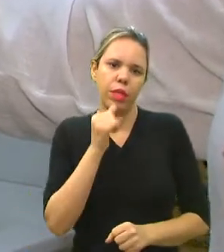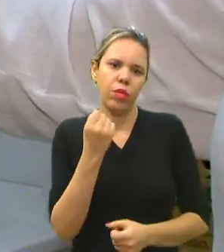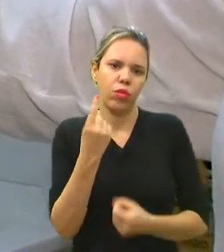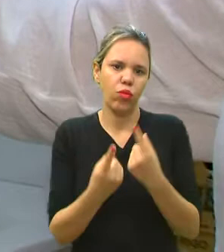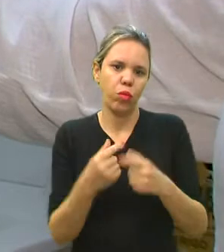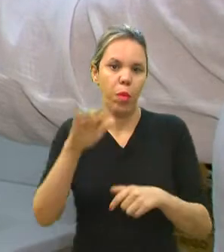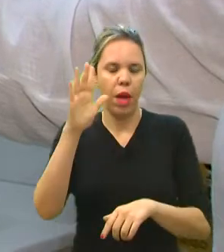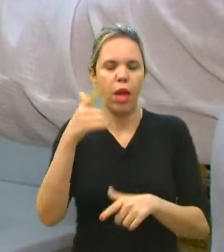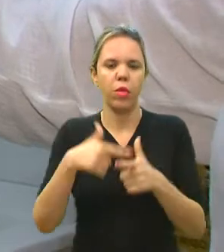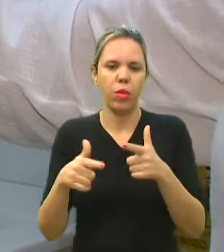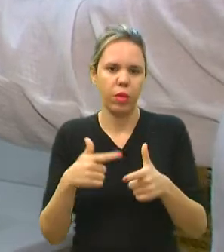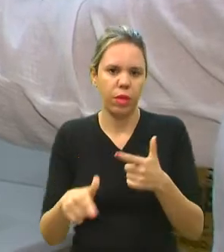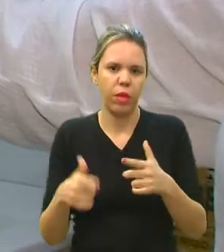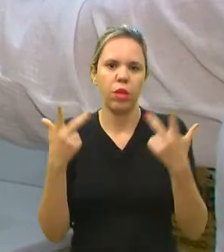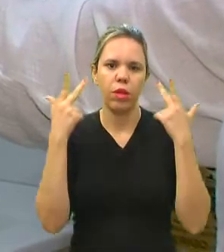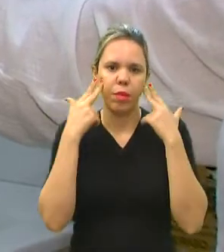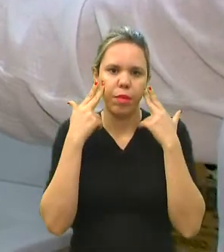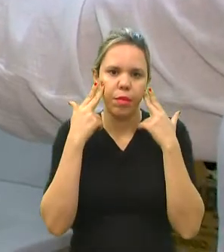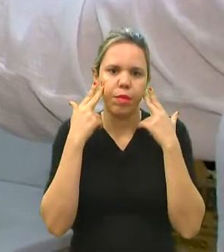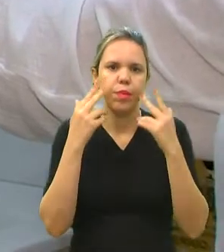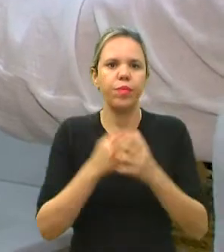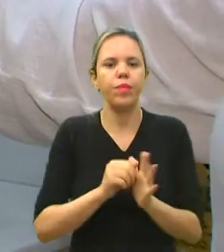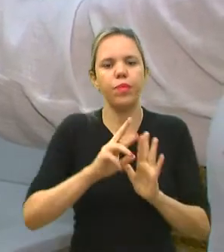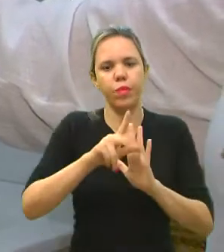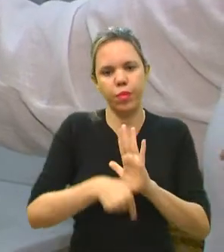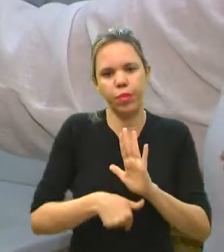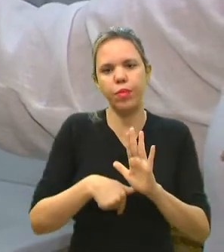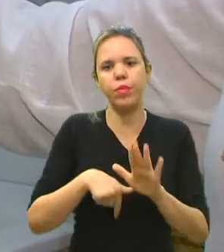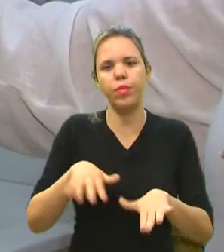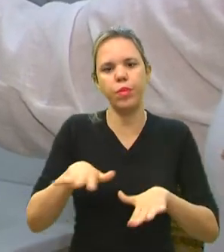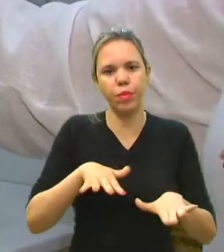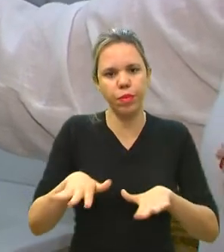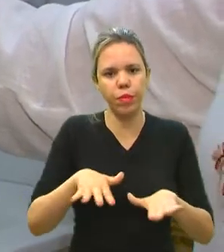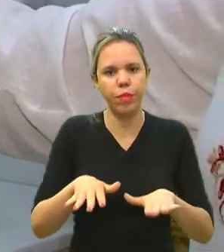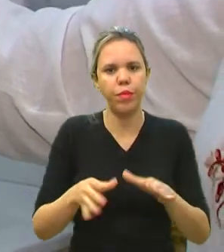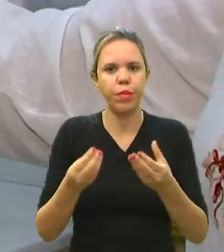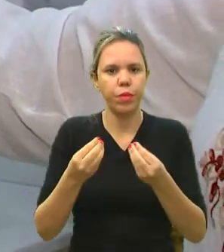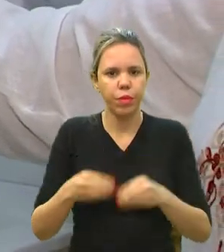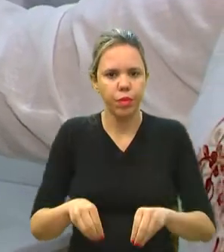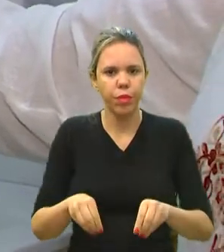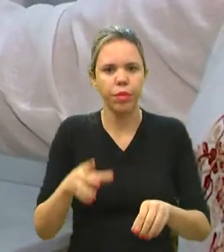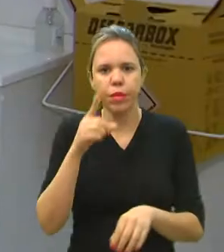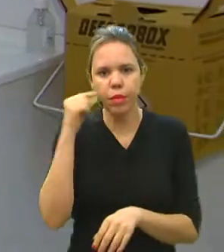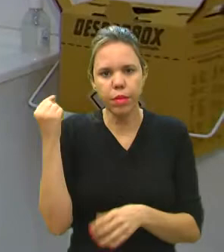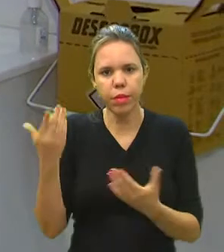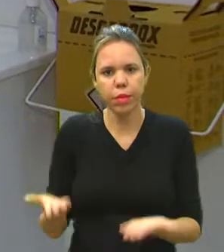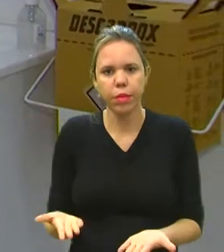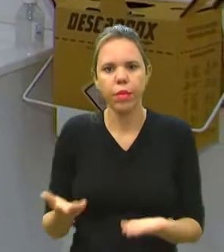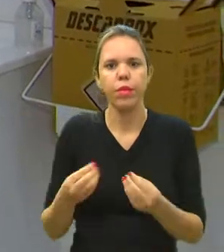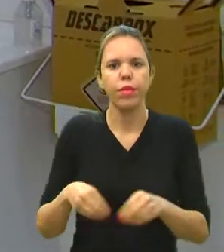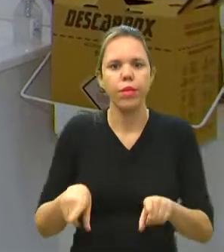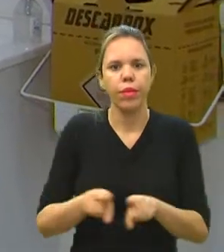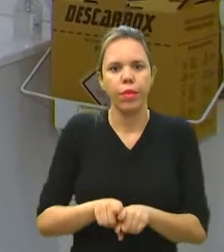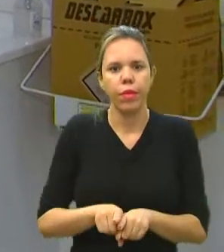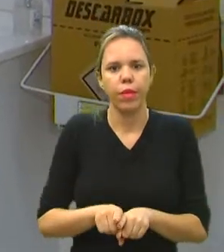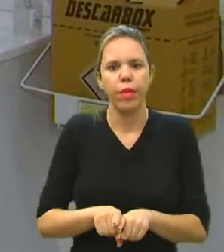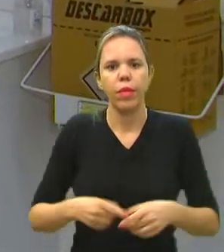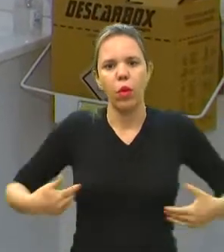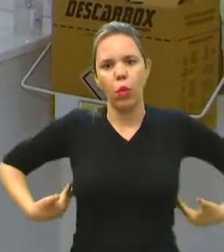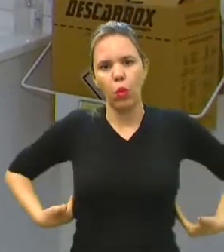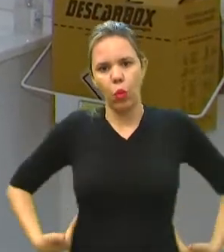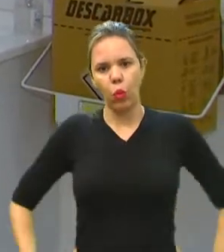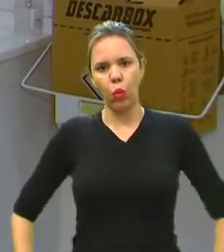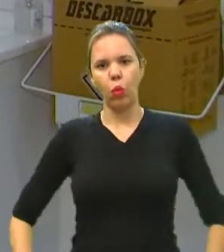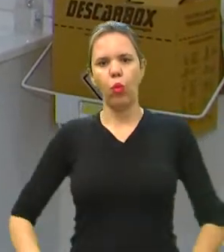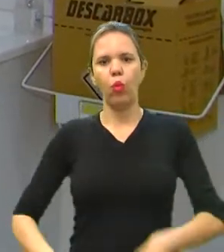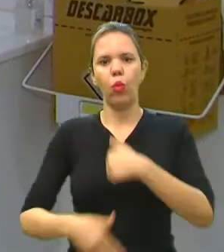pode acometer uma ou mais articulações. Normalmente, são várias articulações acometidas. No gato, as articulações mais acometidas